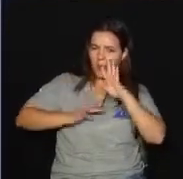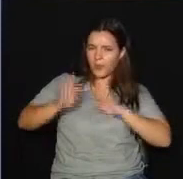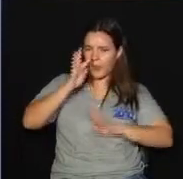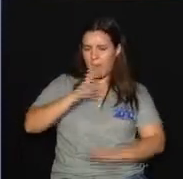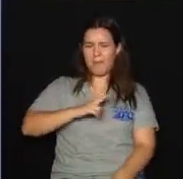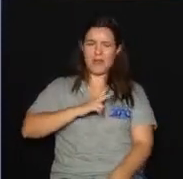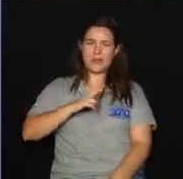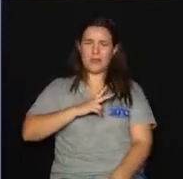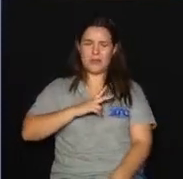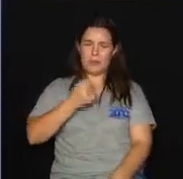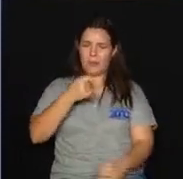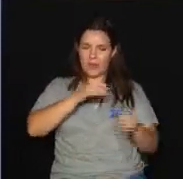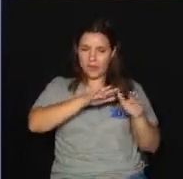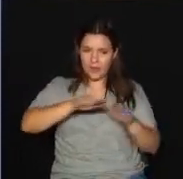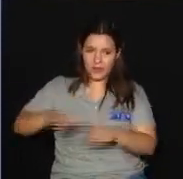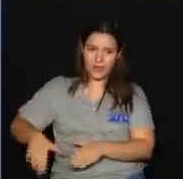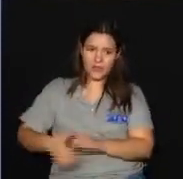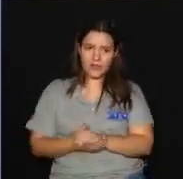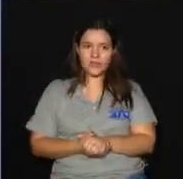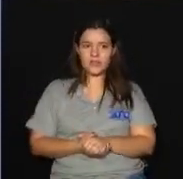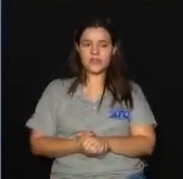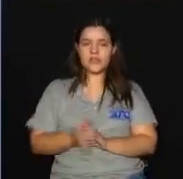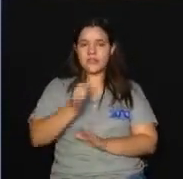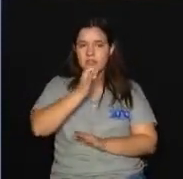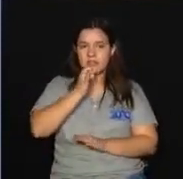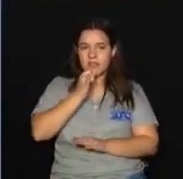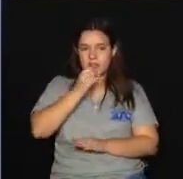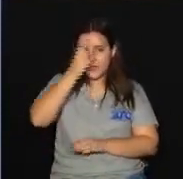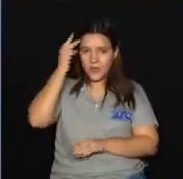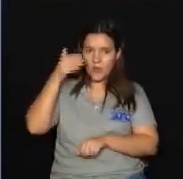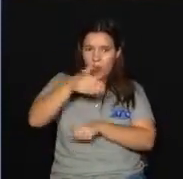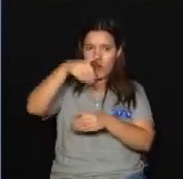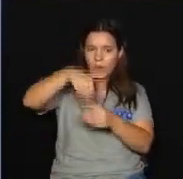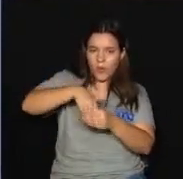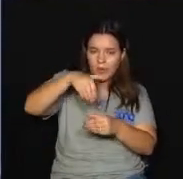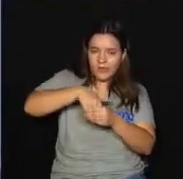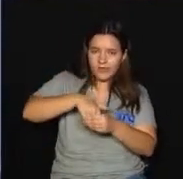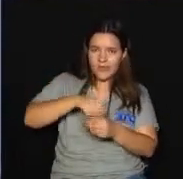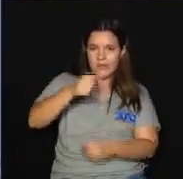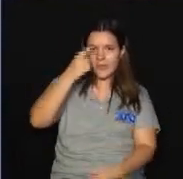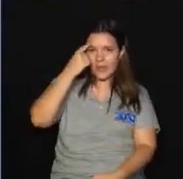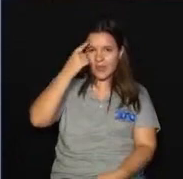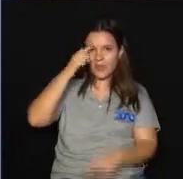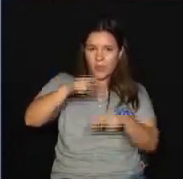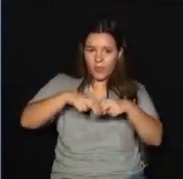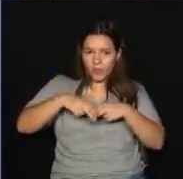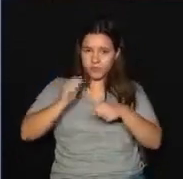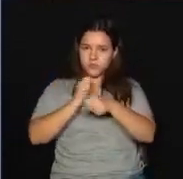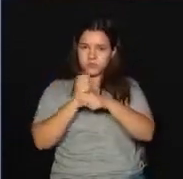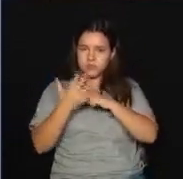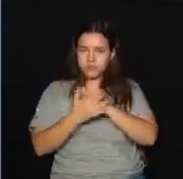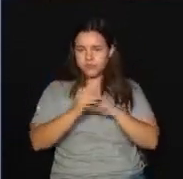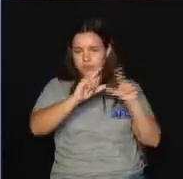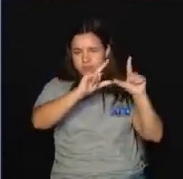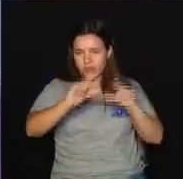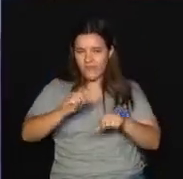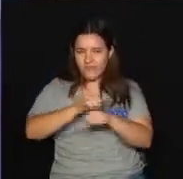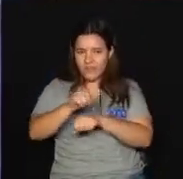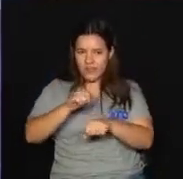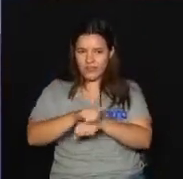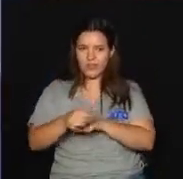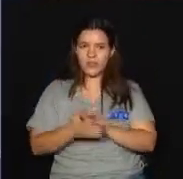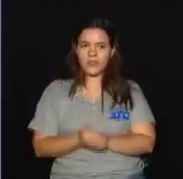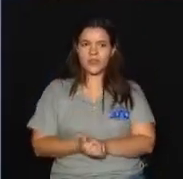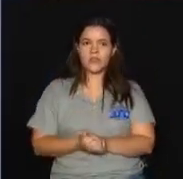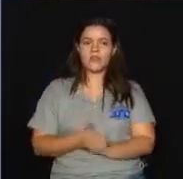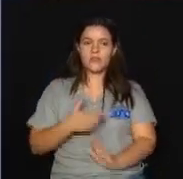No que diz respeito ao comparecimento do eleitor às urnas, era esperado, em função da pandemia, que isso acontecesse, Dário? Sim, na